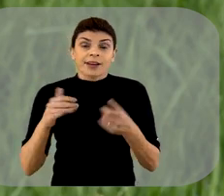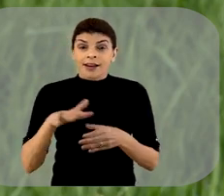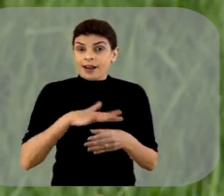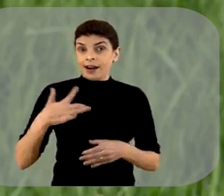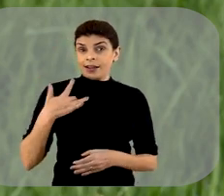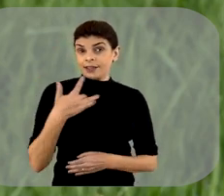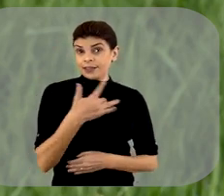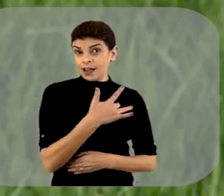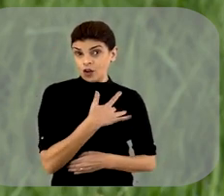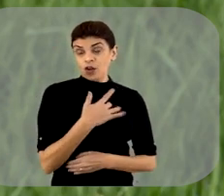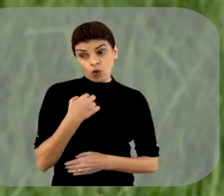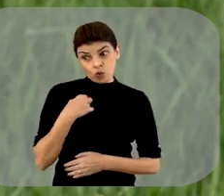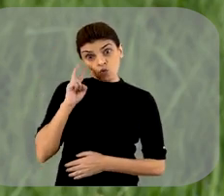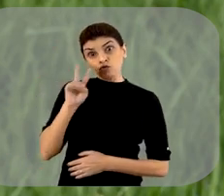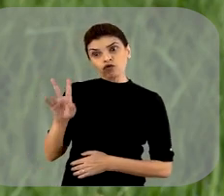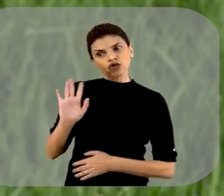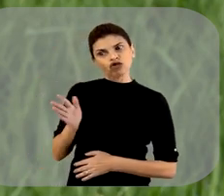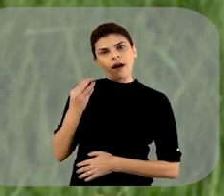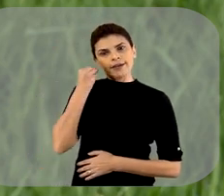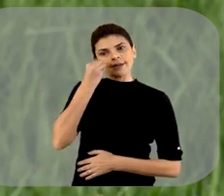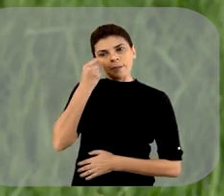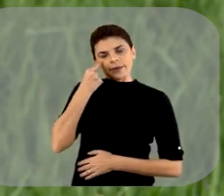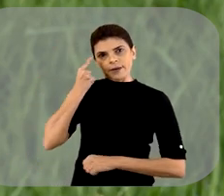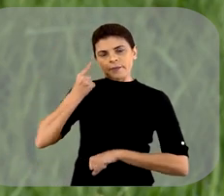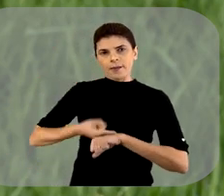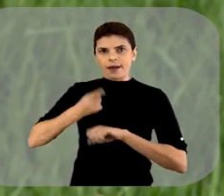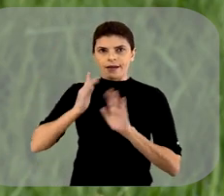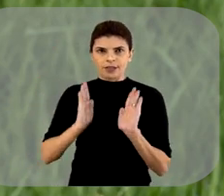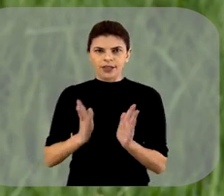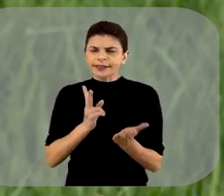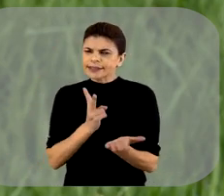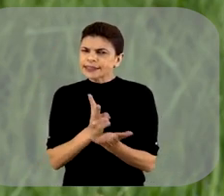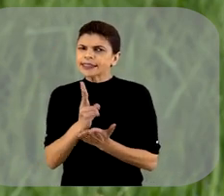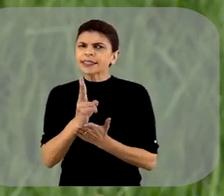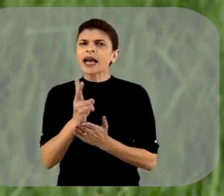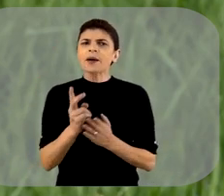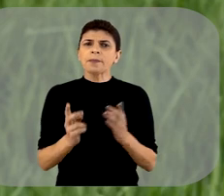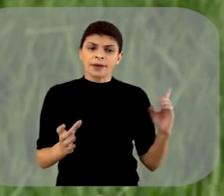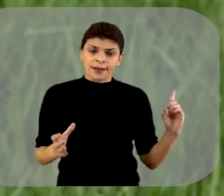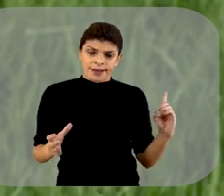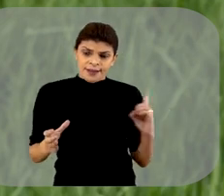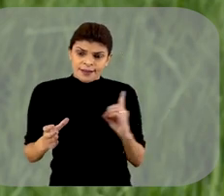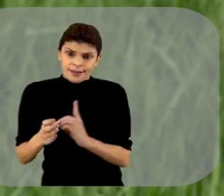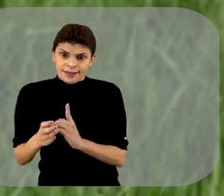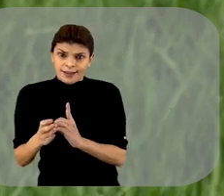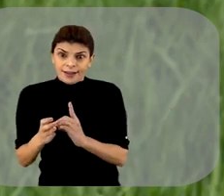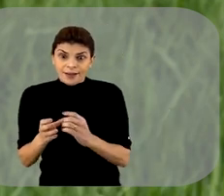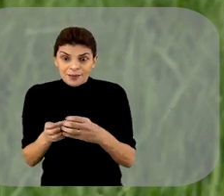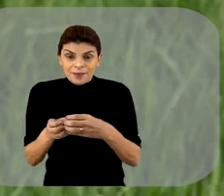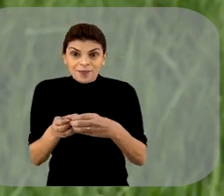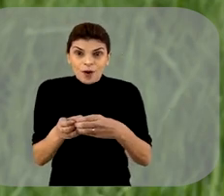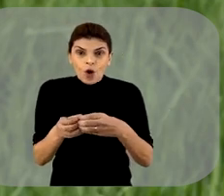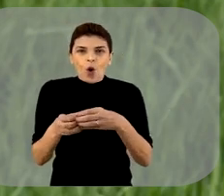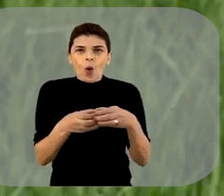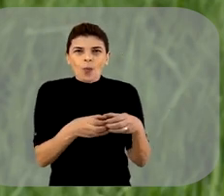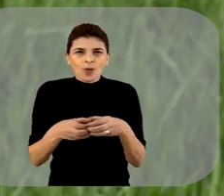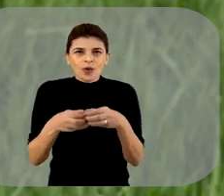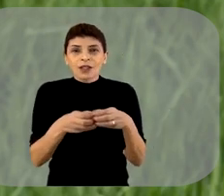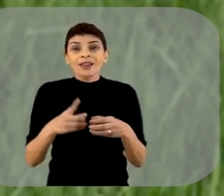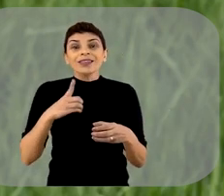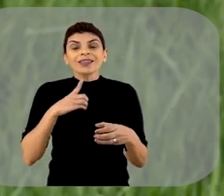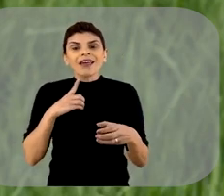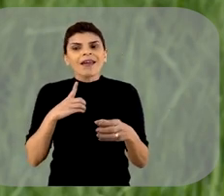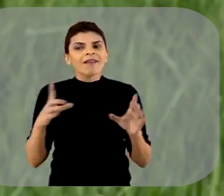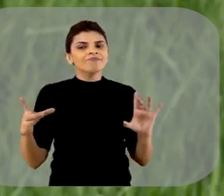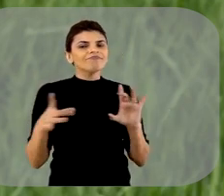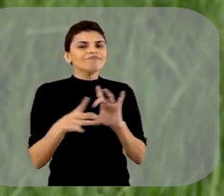saúde, pelo menos que eu tenho experiência. E sempre quando se aproxima na comunidade, ou ele tem uma